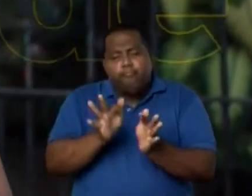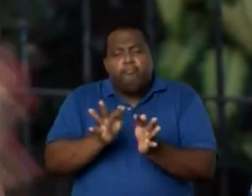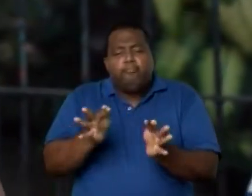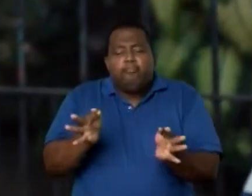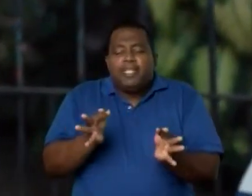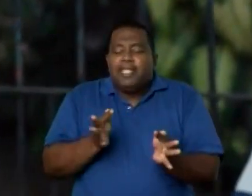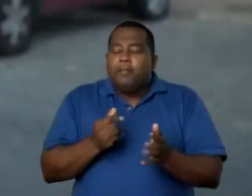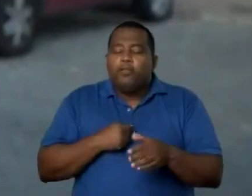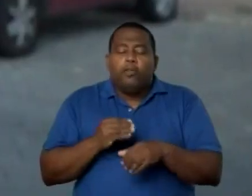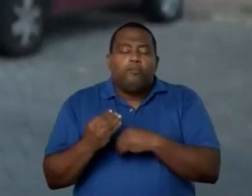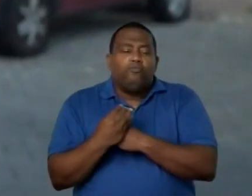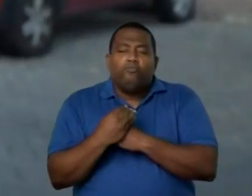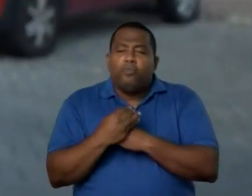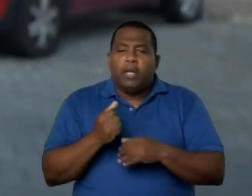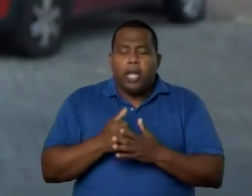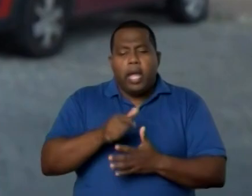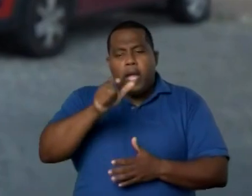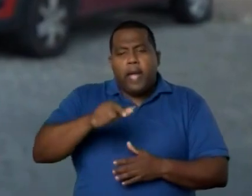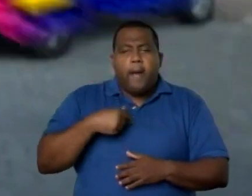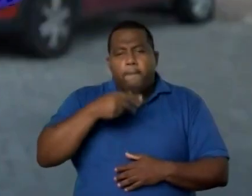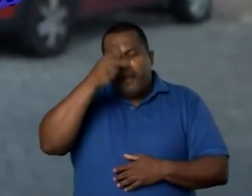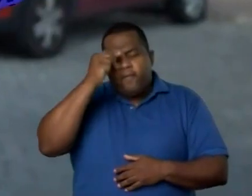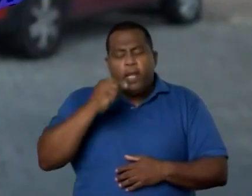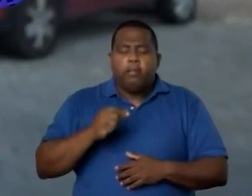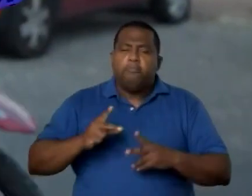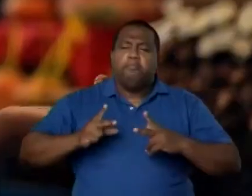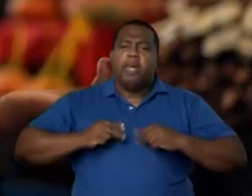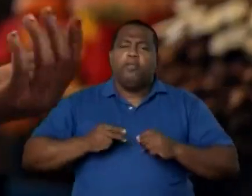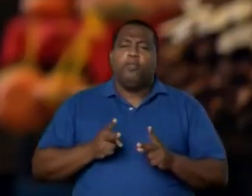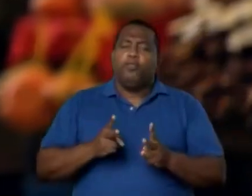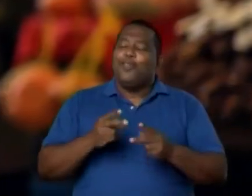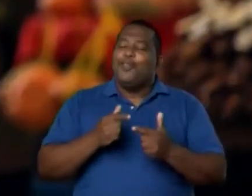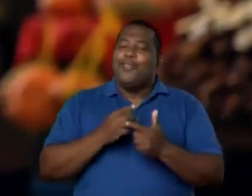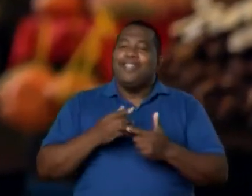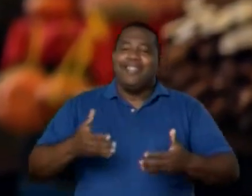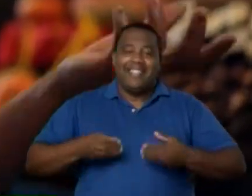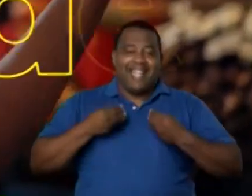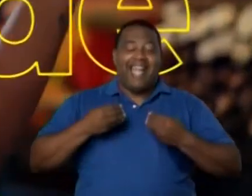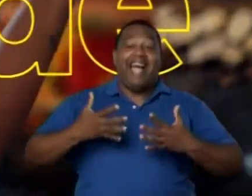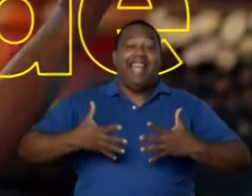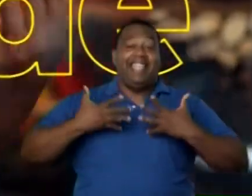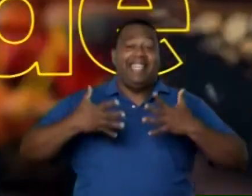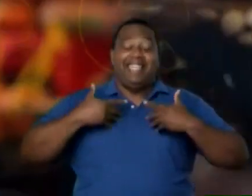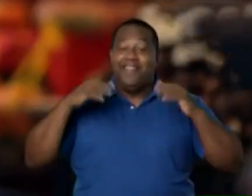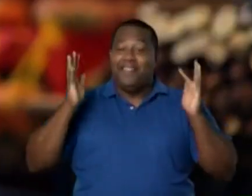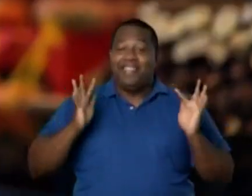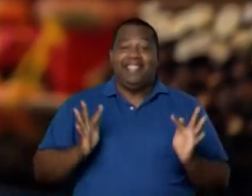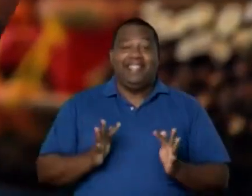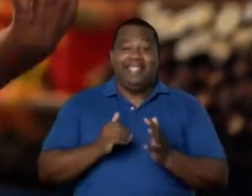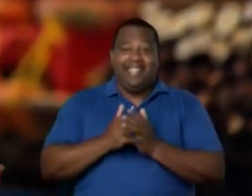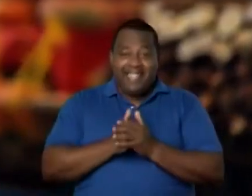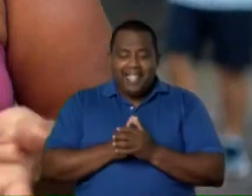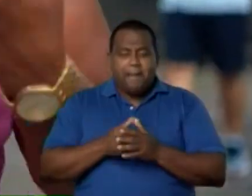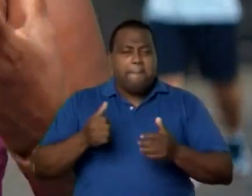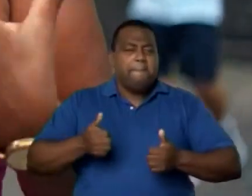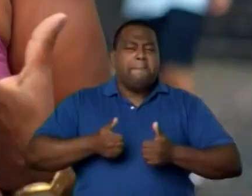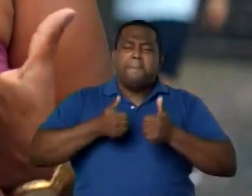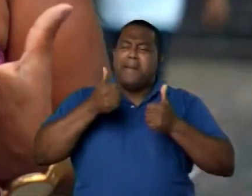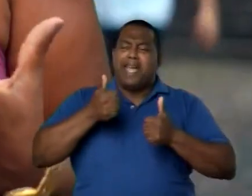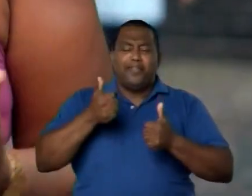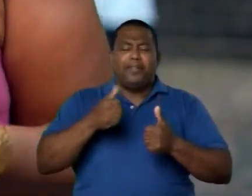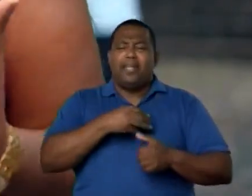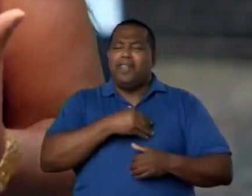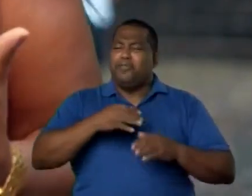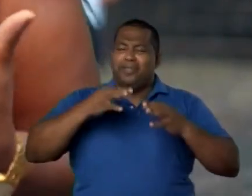um amor de pessoa. Esse sim é um prefeito que merece continuar. Só alegria, felicidade, o que ele trouxe para nós. Melhor